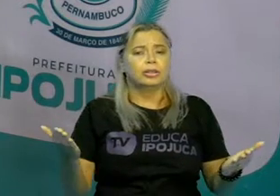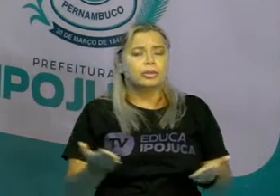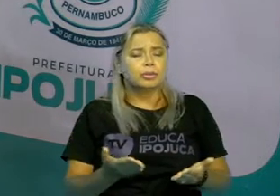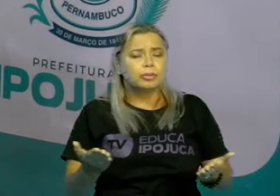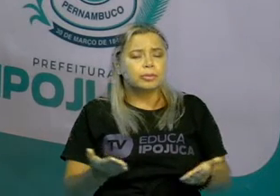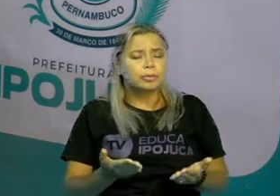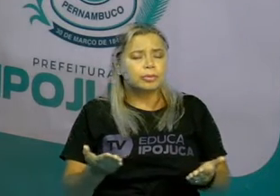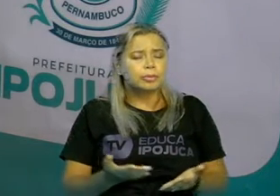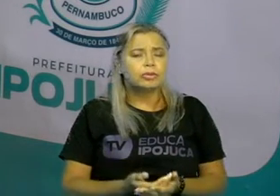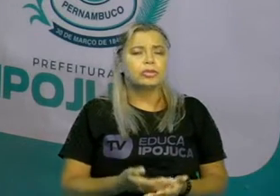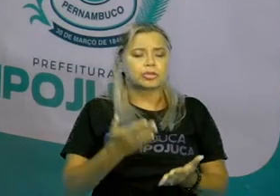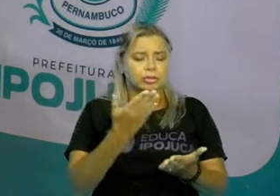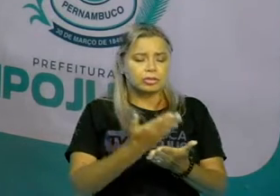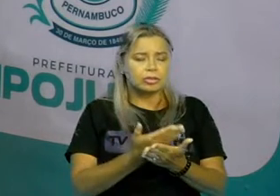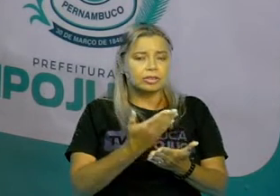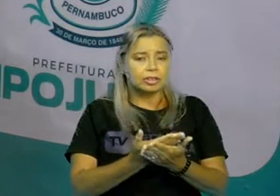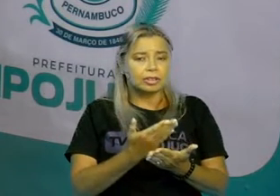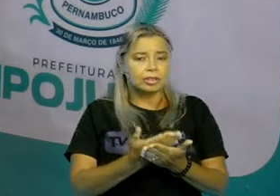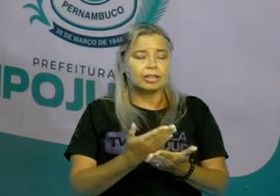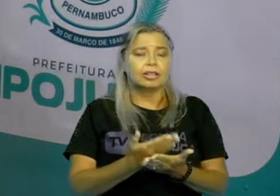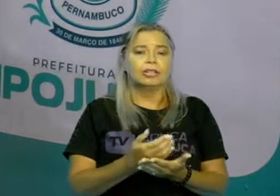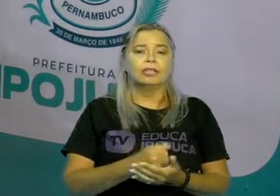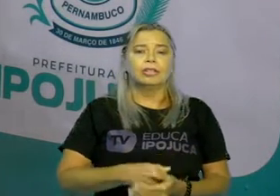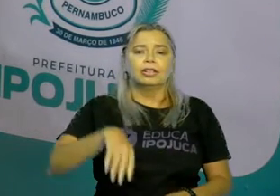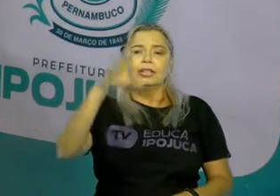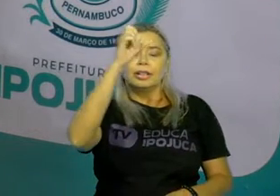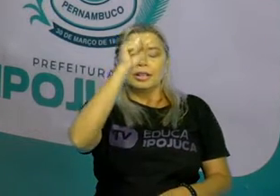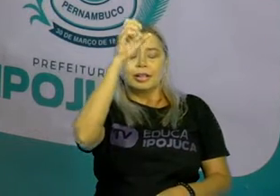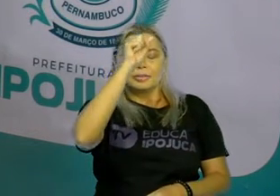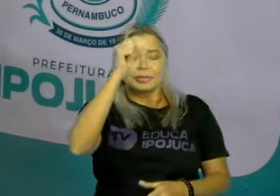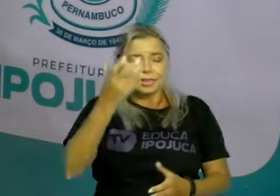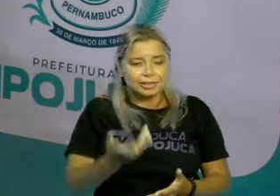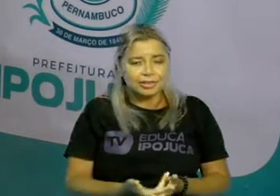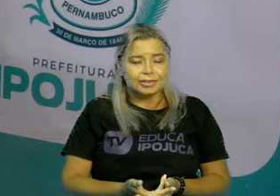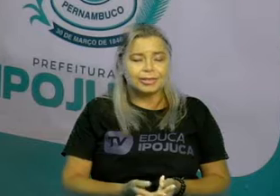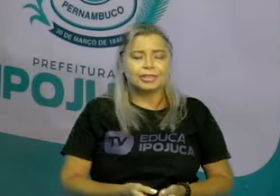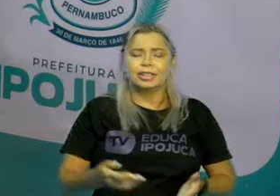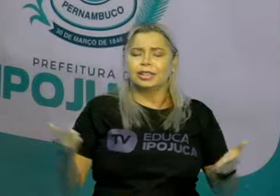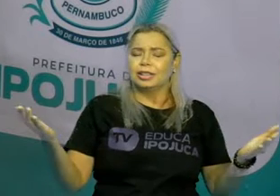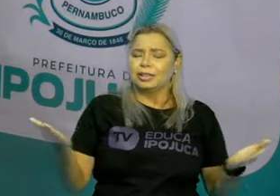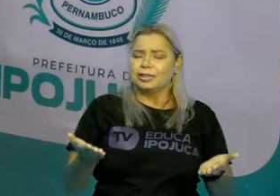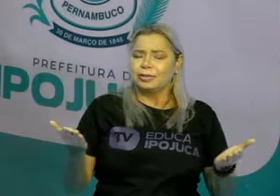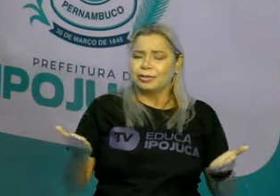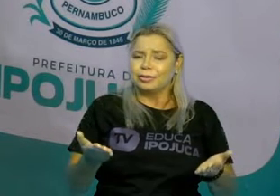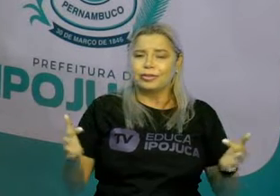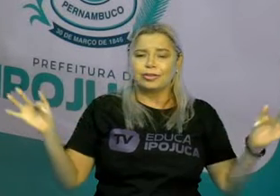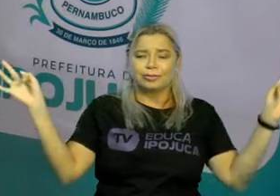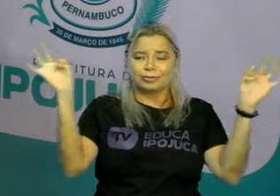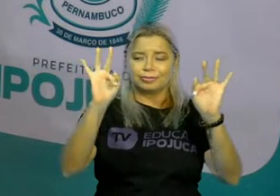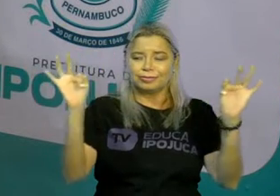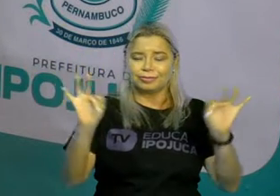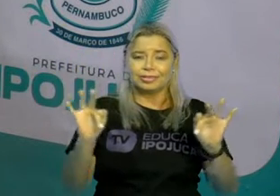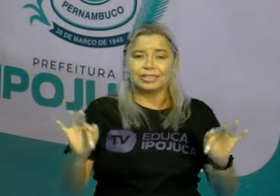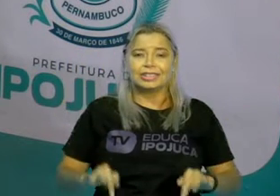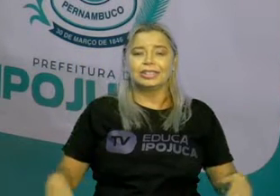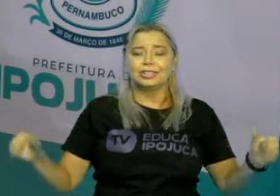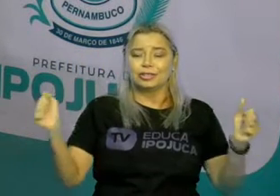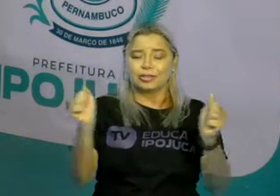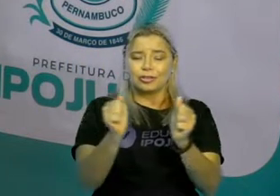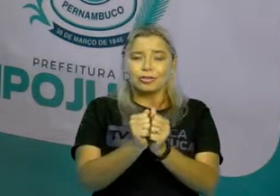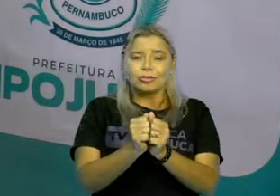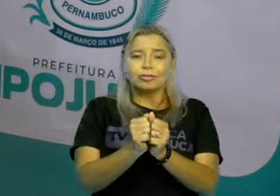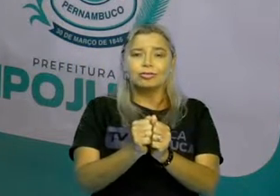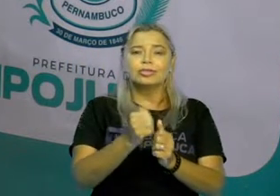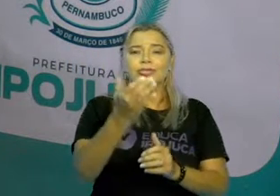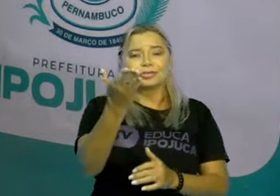aulas. Vamos aprender mais um pouco. Estou muito feliz por estar aqui com vocês, mas neste